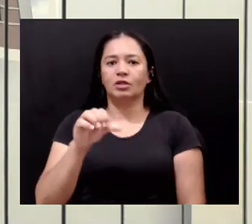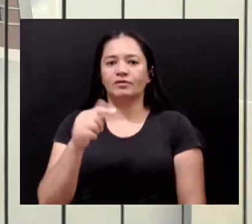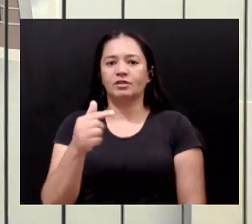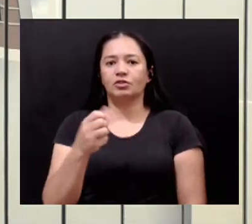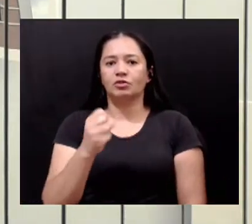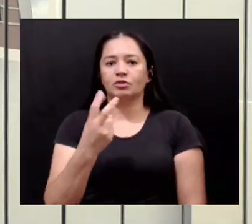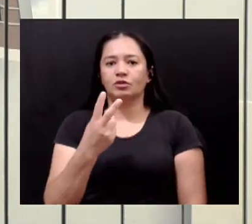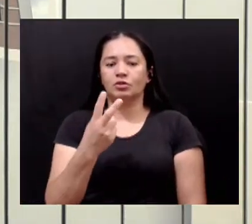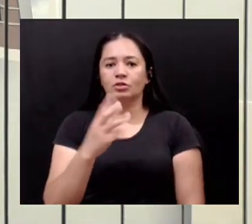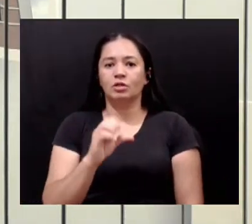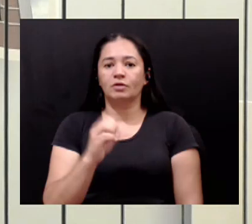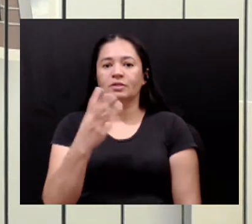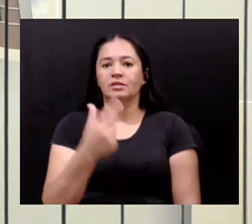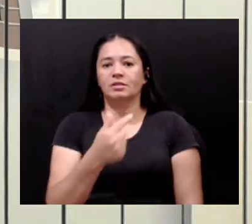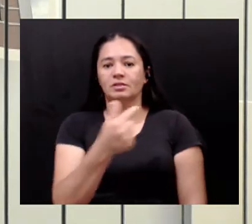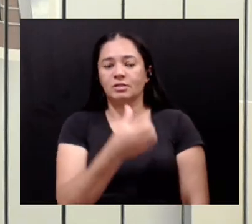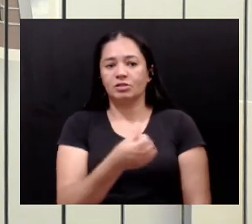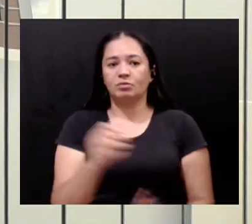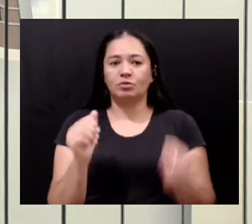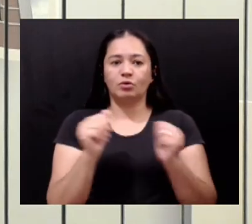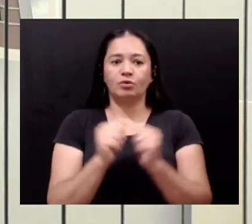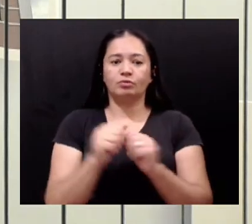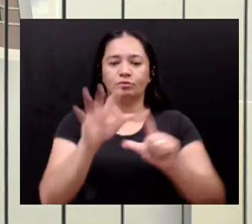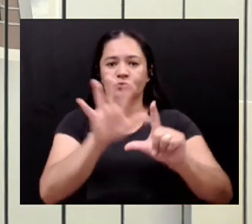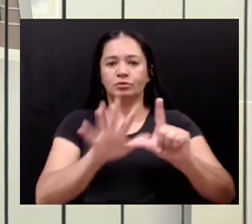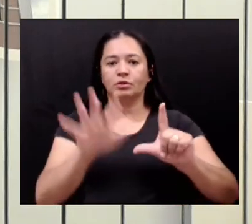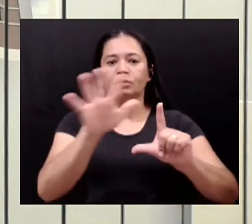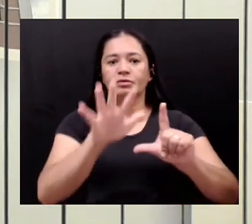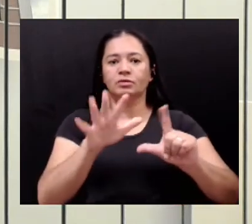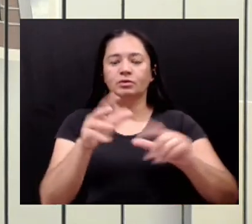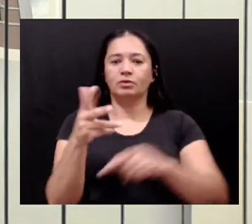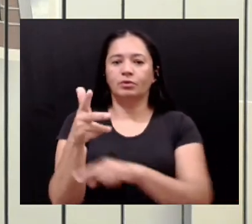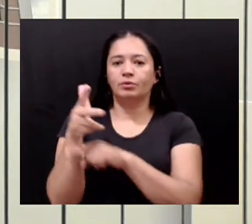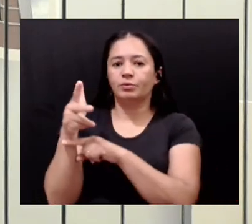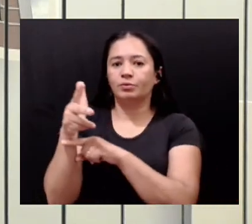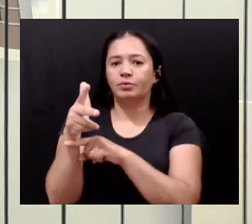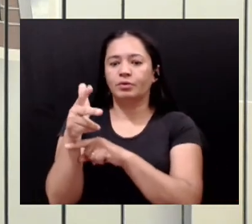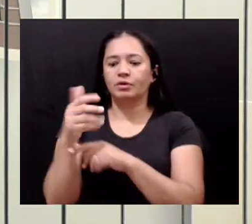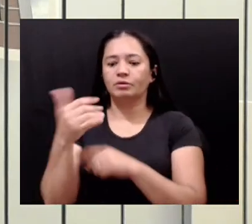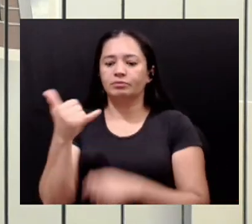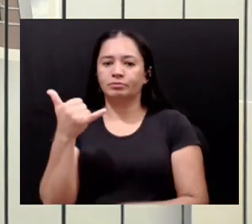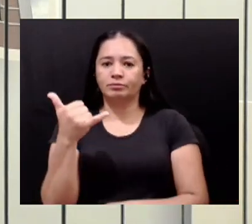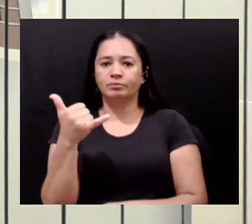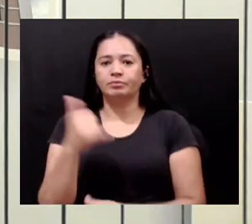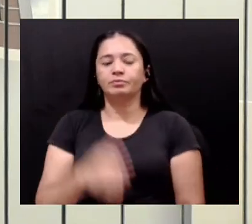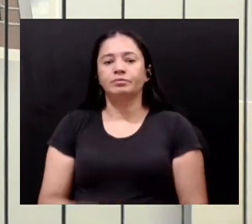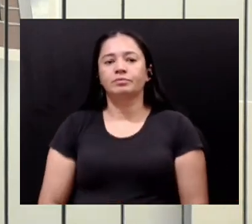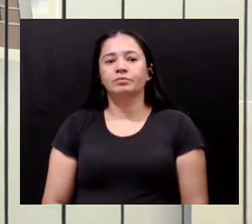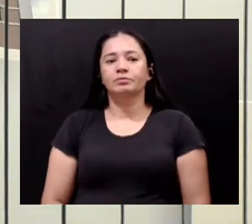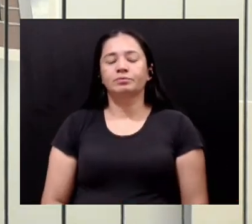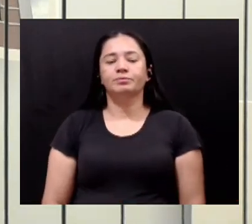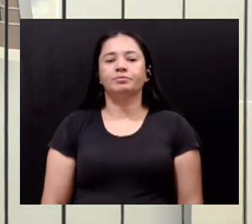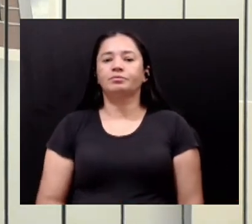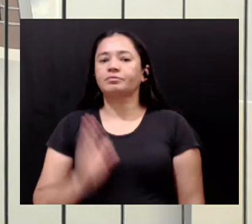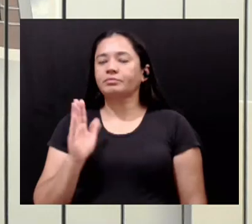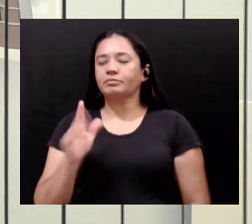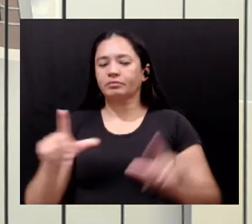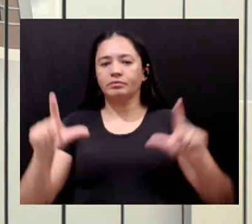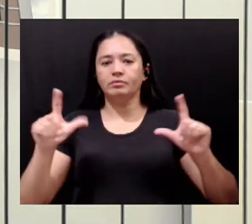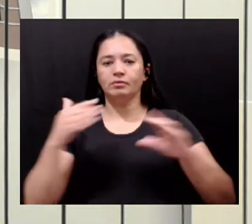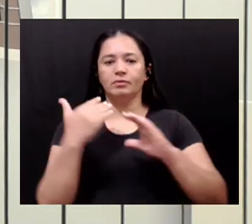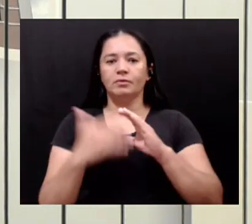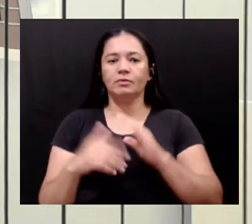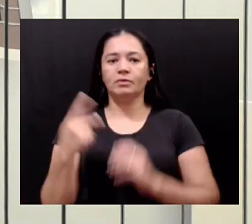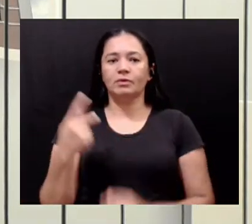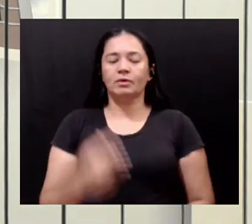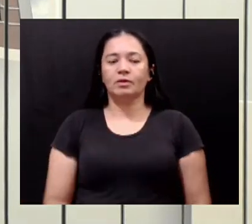978293776, junto com o nosso QR Code, com a câmera do seu celular apontada para ele. Já aparece uma mensagem na sua tela, o WhatsApp da TV